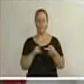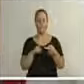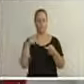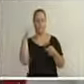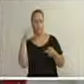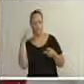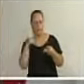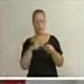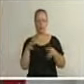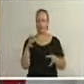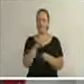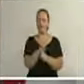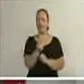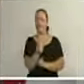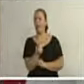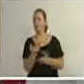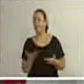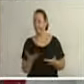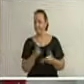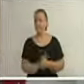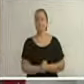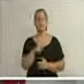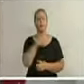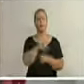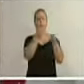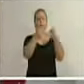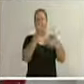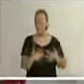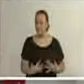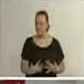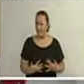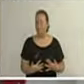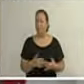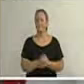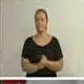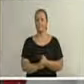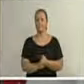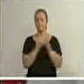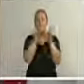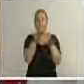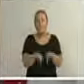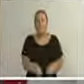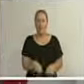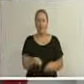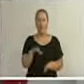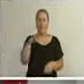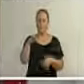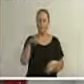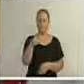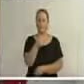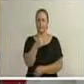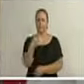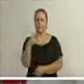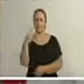aqui e está à disposição de vocês. E no seu voto no final, na página 142, ele fala que está